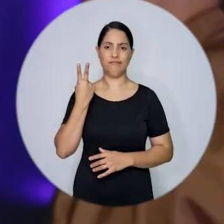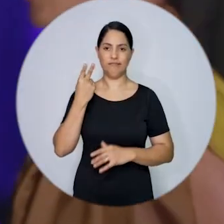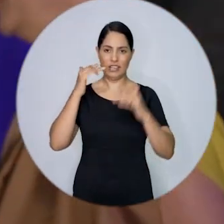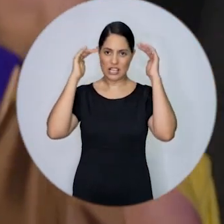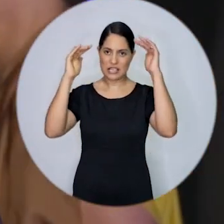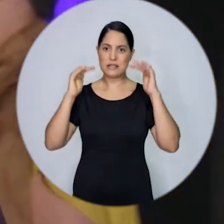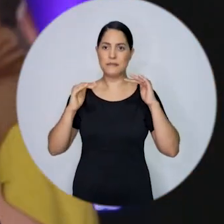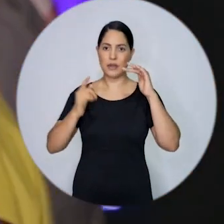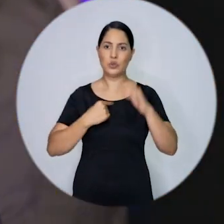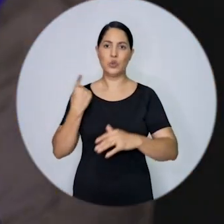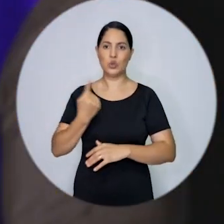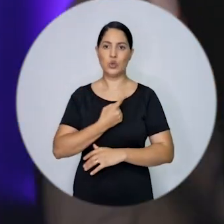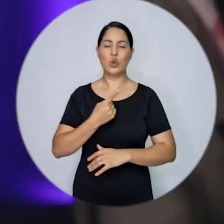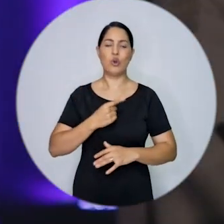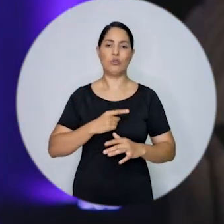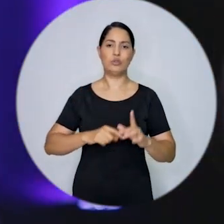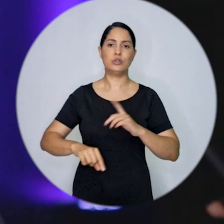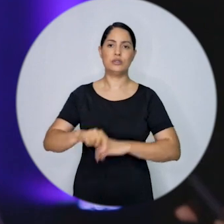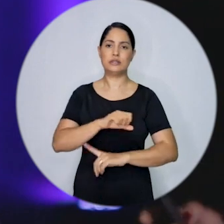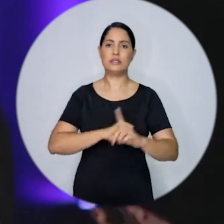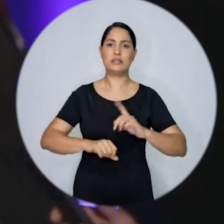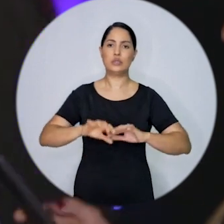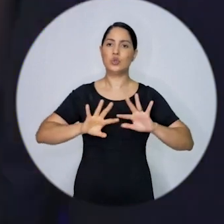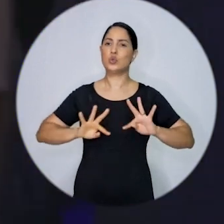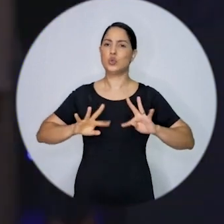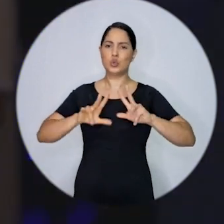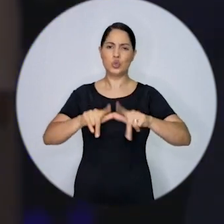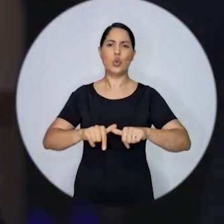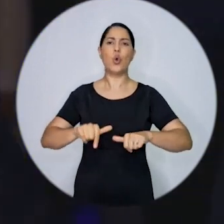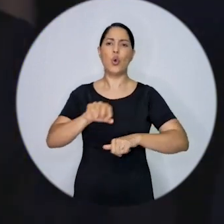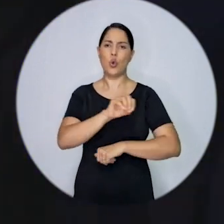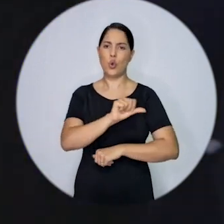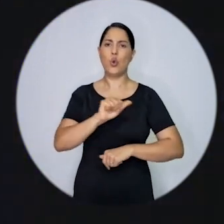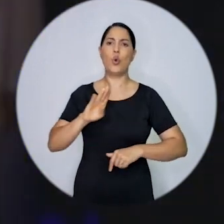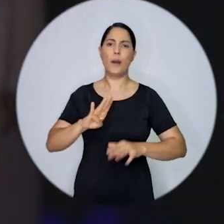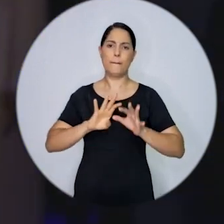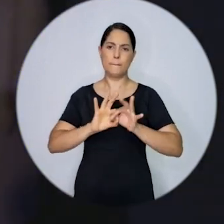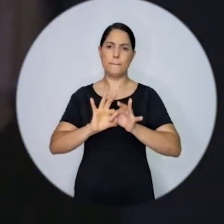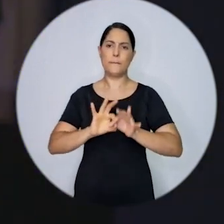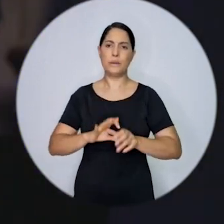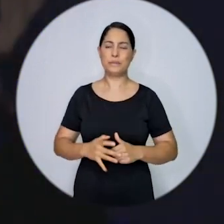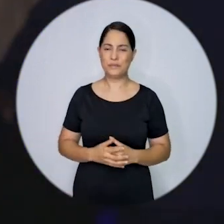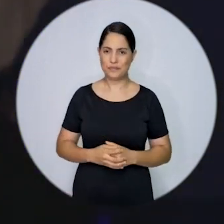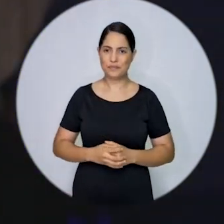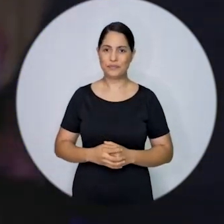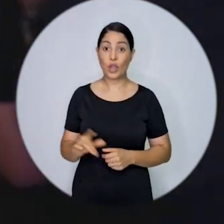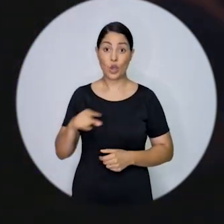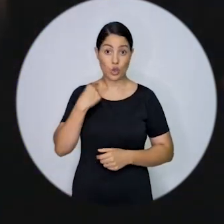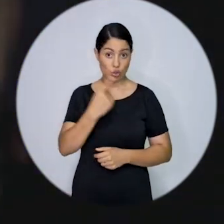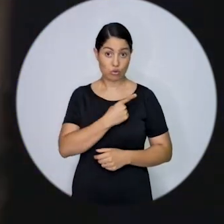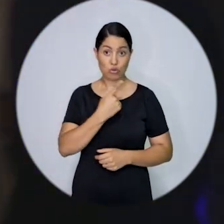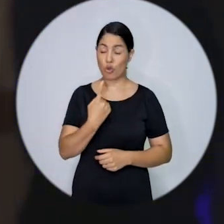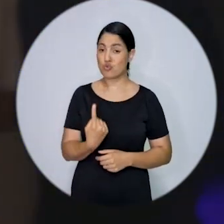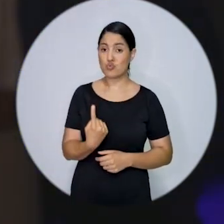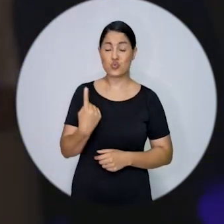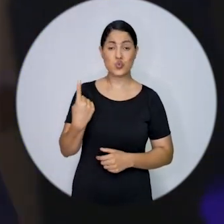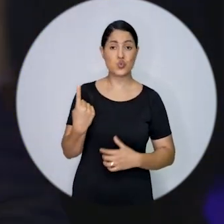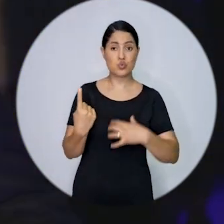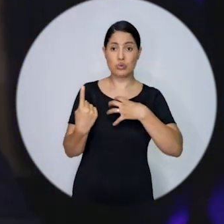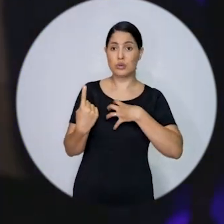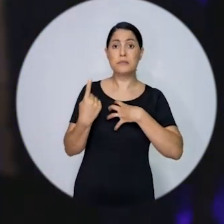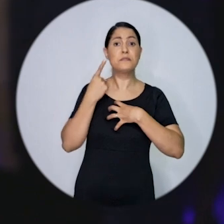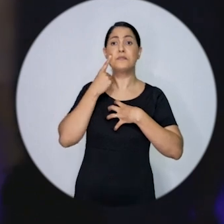mais respeitada, e todo o sistema OAB está unido nesse sentido. A conferência é uma oportunidade ímpar, única, de você